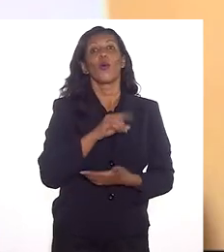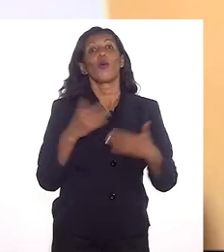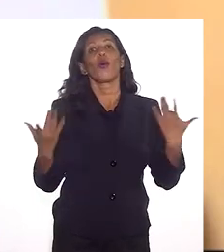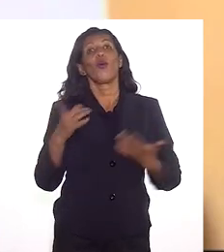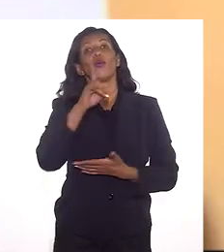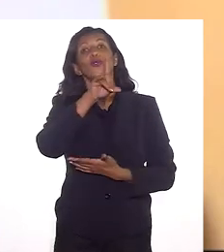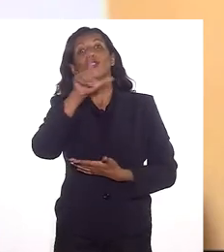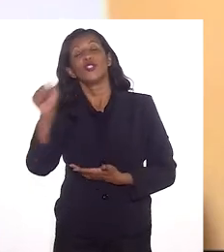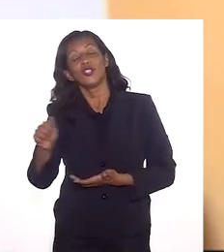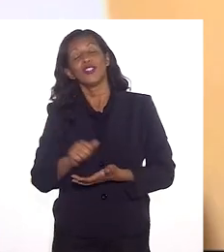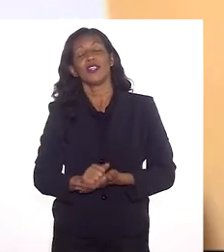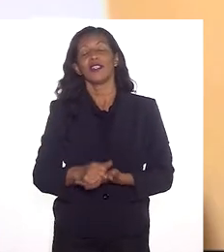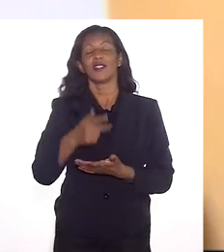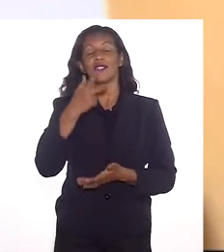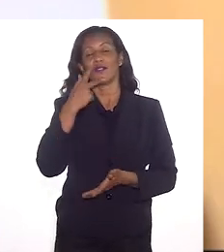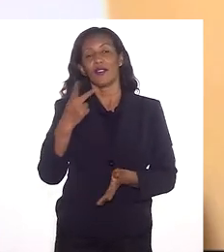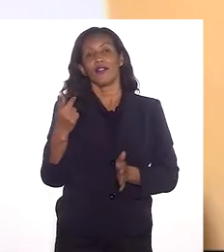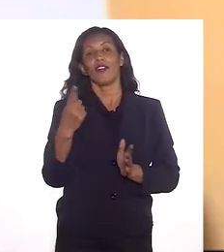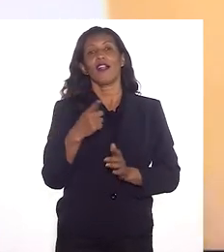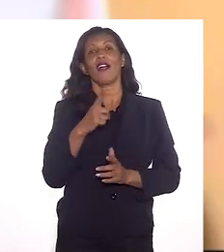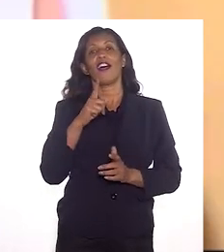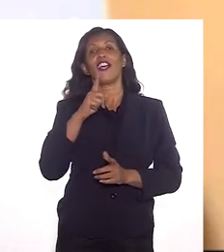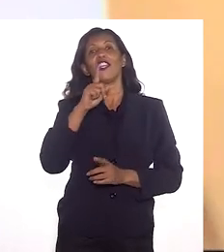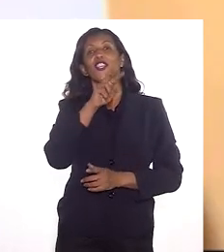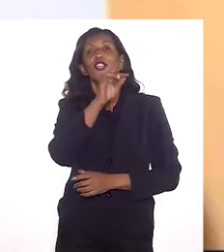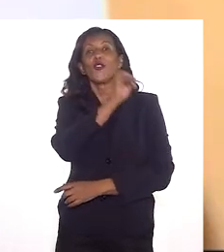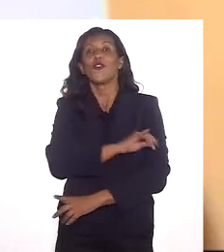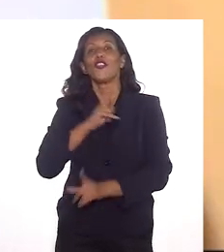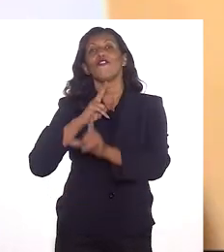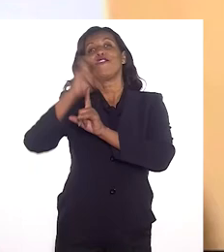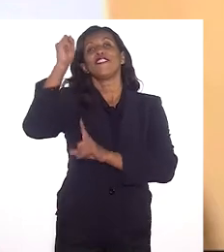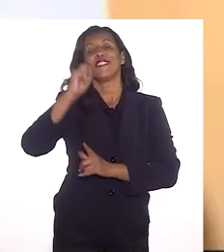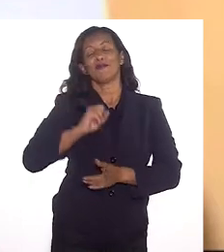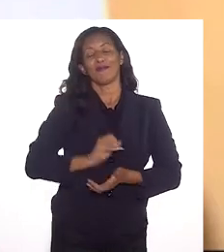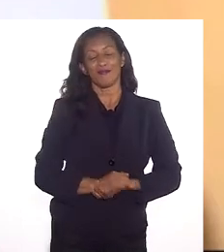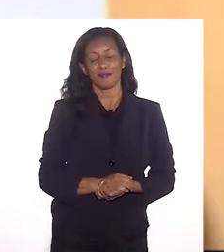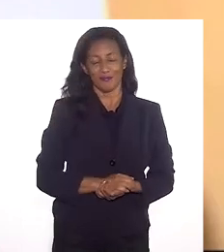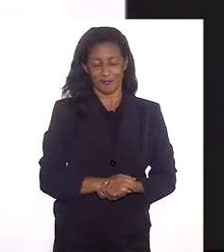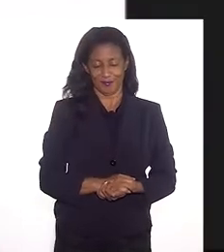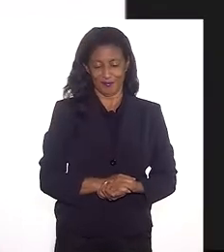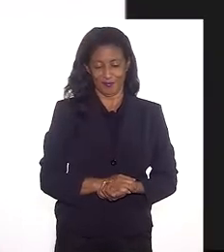qual é a data em que eles vão anunciar finalmente que o Rio de Janeiro vai ganhar?